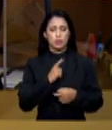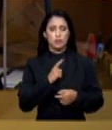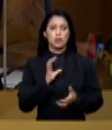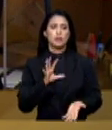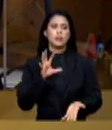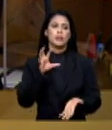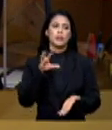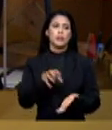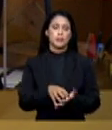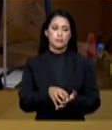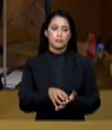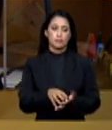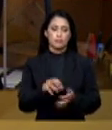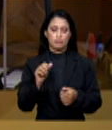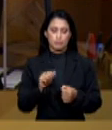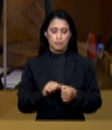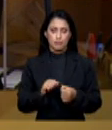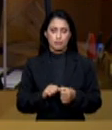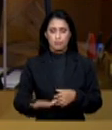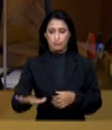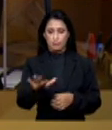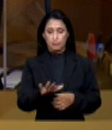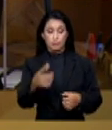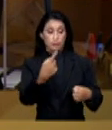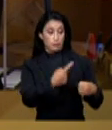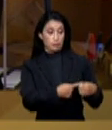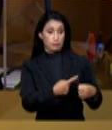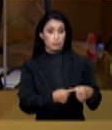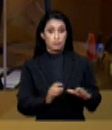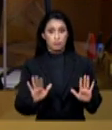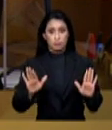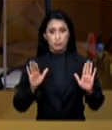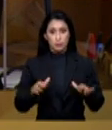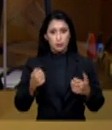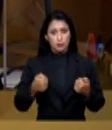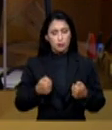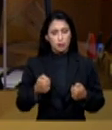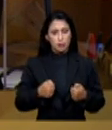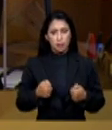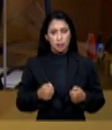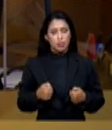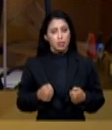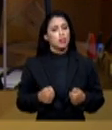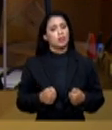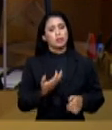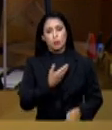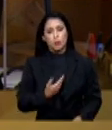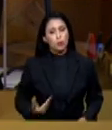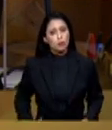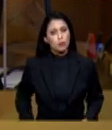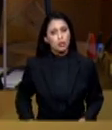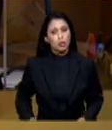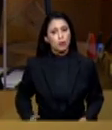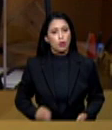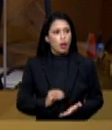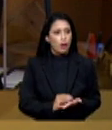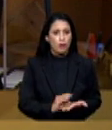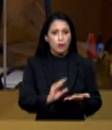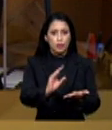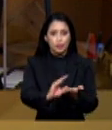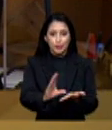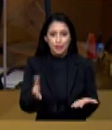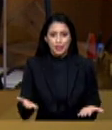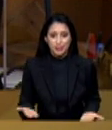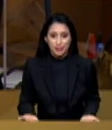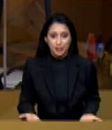entidade criada a região metropolitana teria a presença do O que é o estado é um agente financiador no